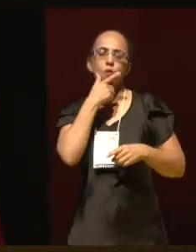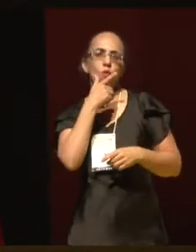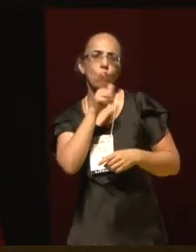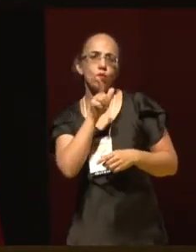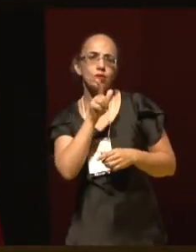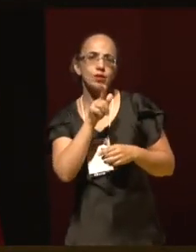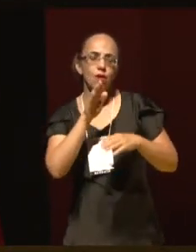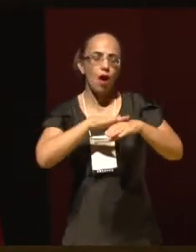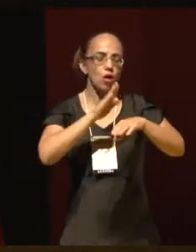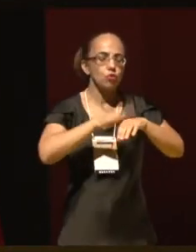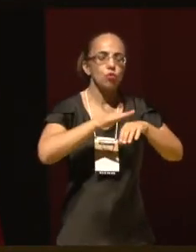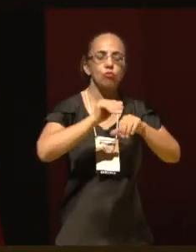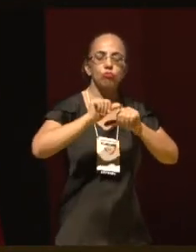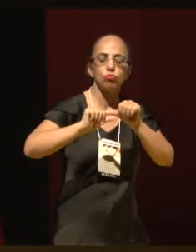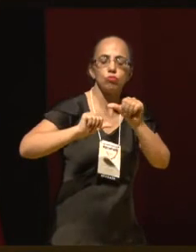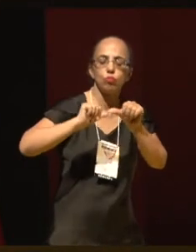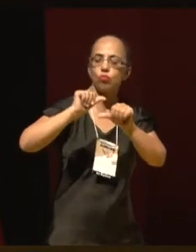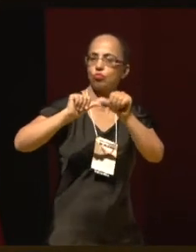Já não reajo, ajo.